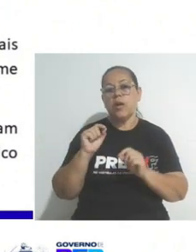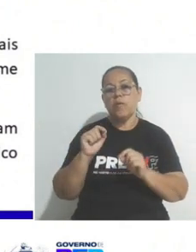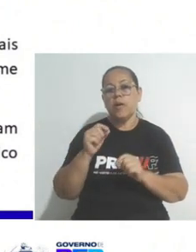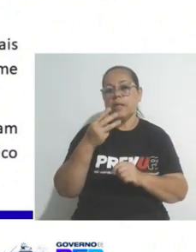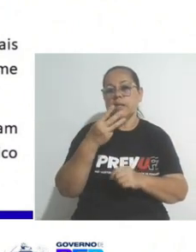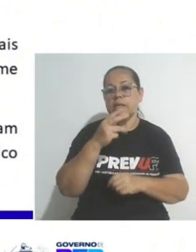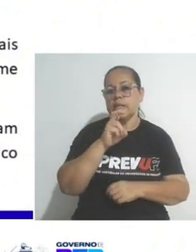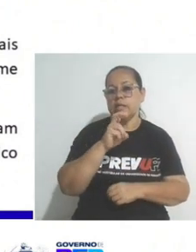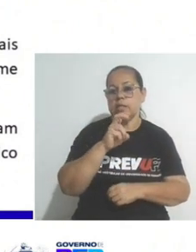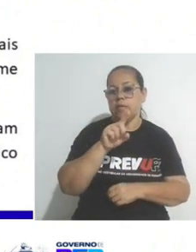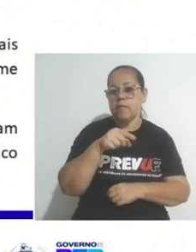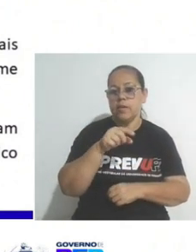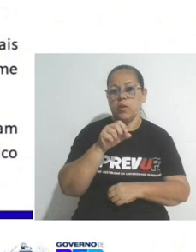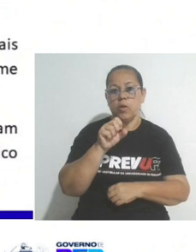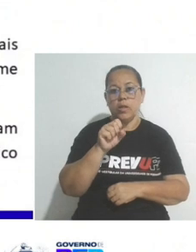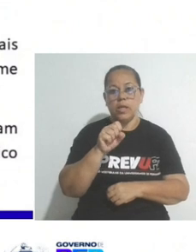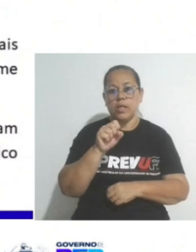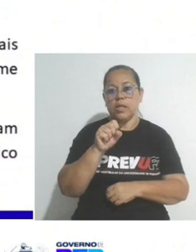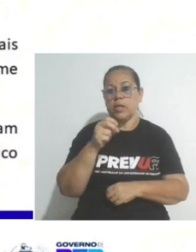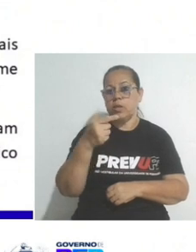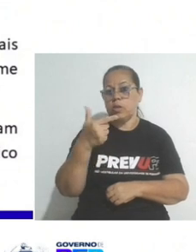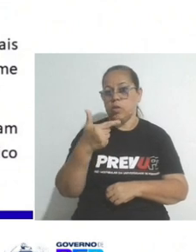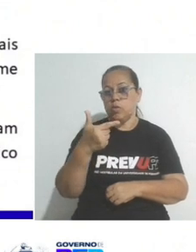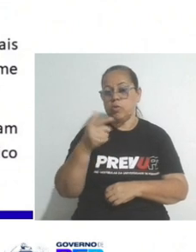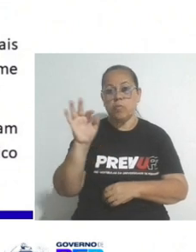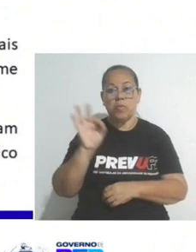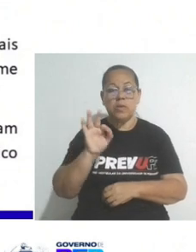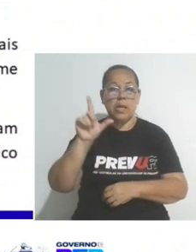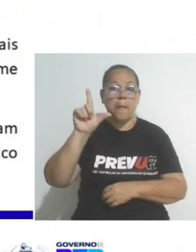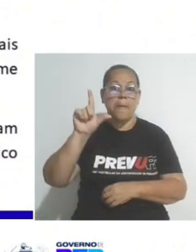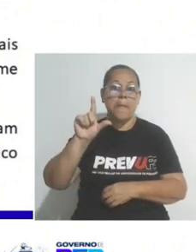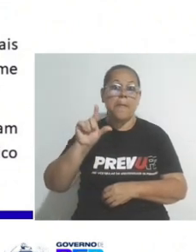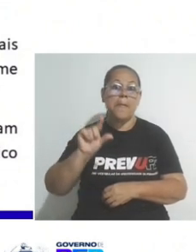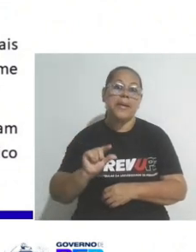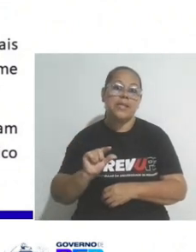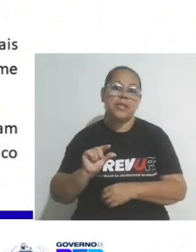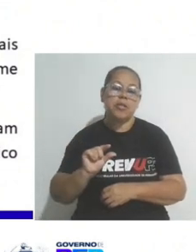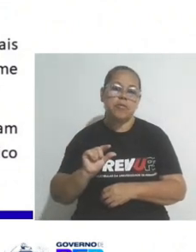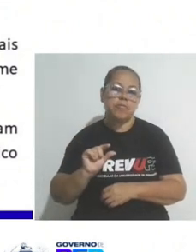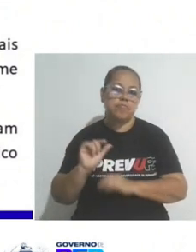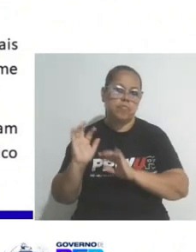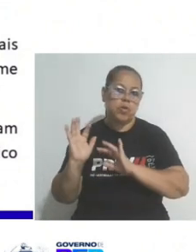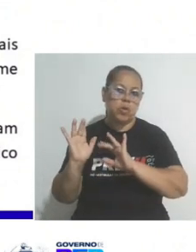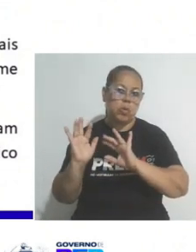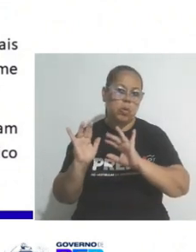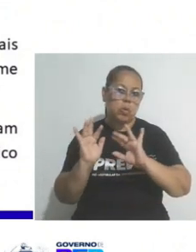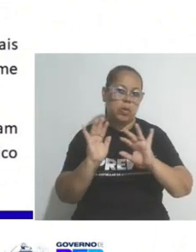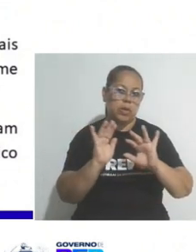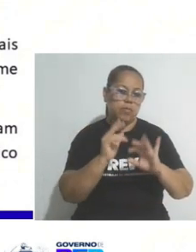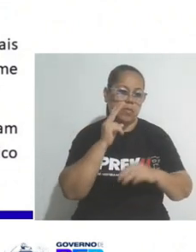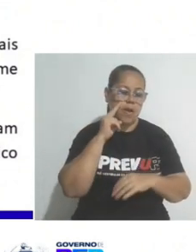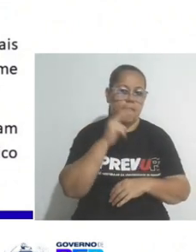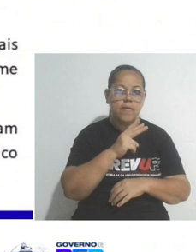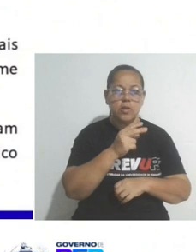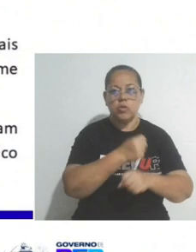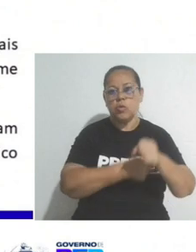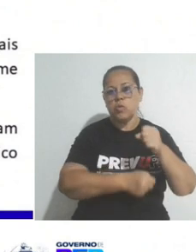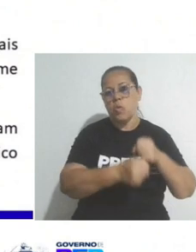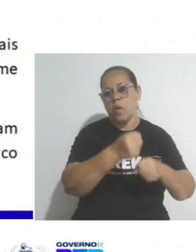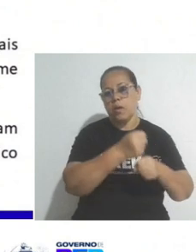,82% menor que o volume observado em 2016